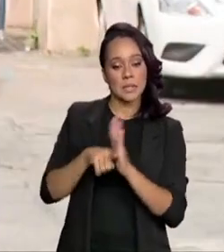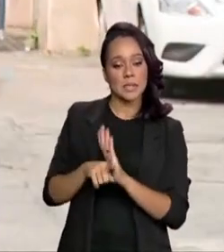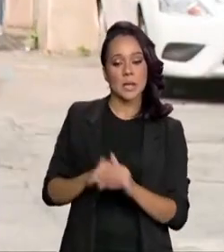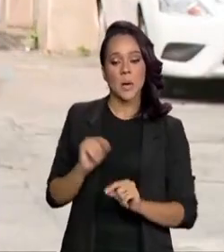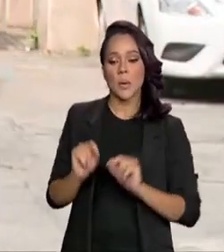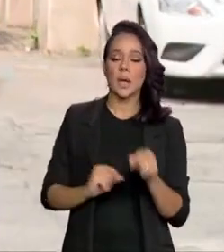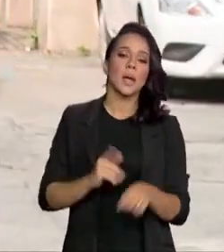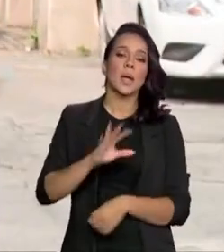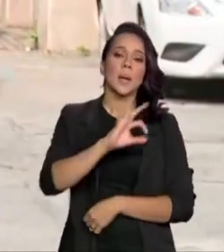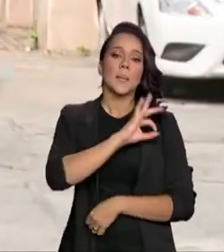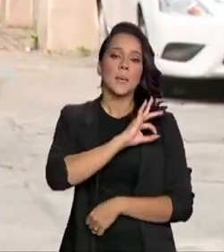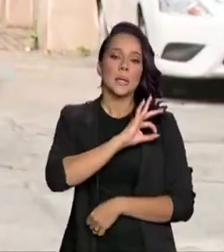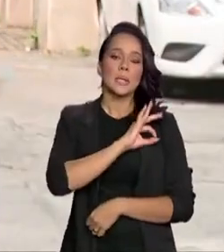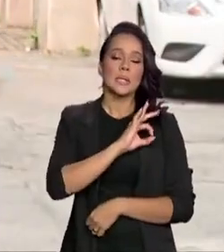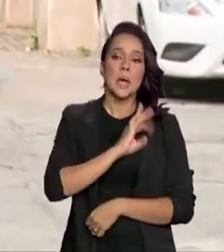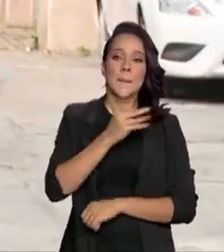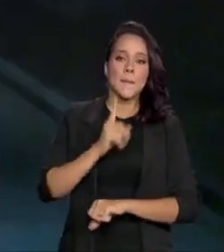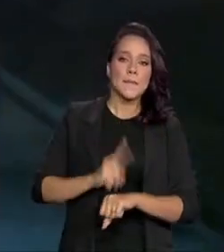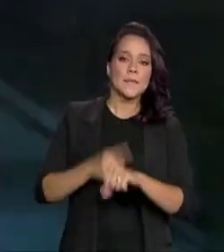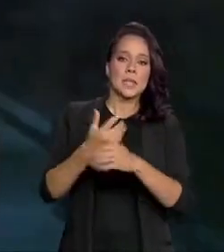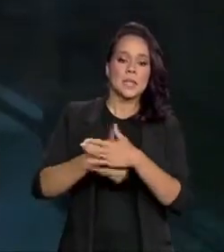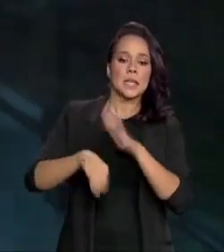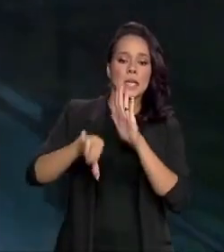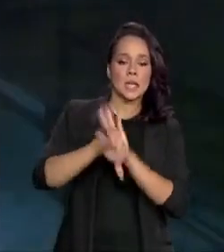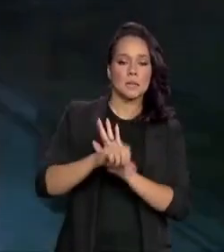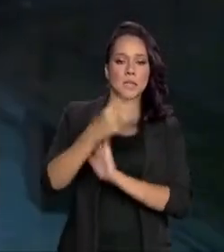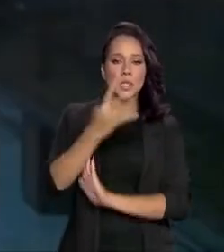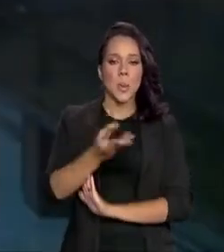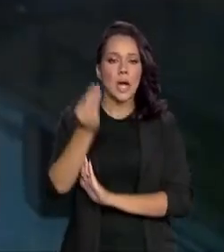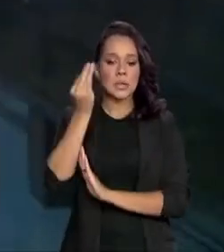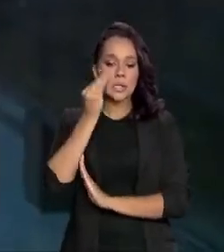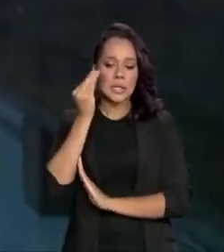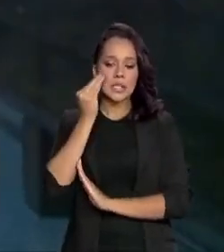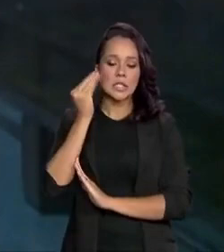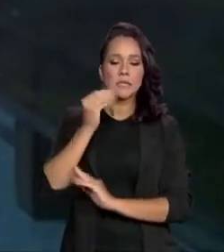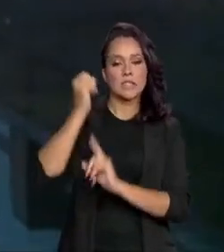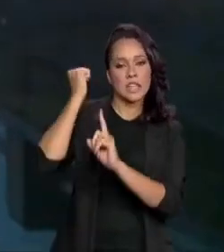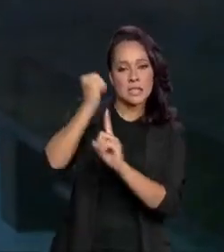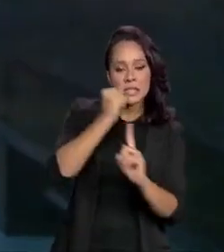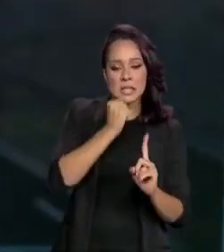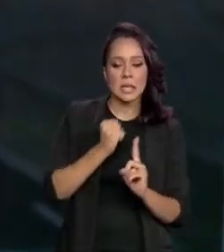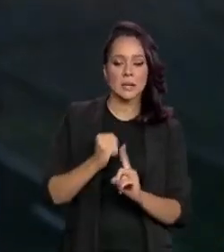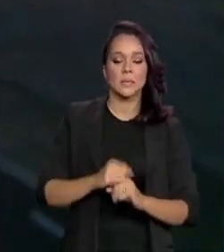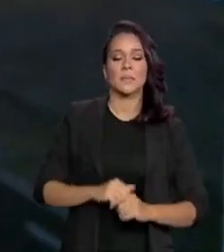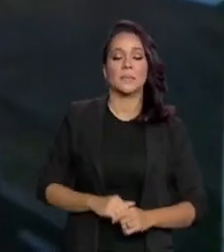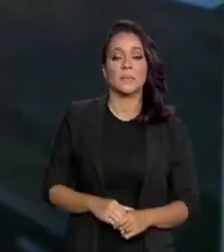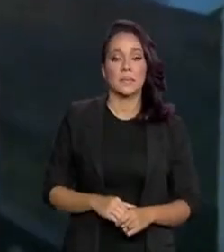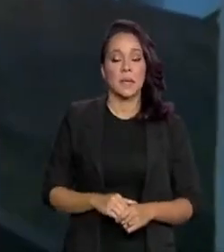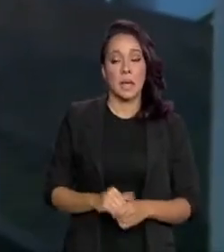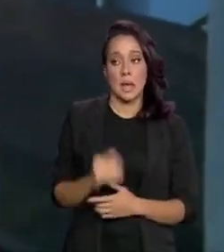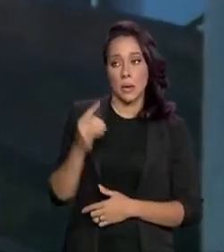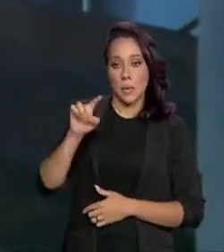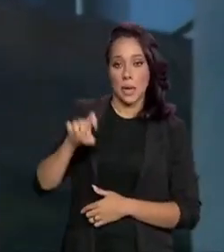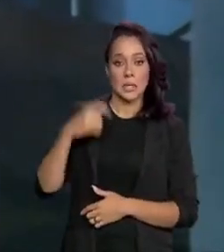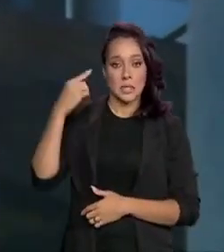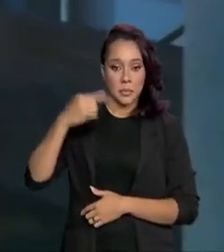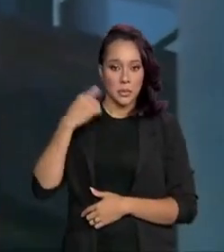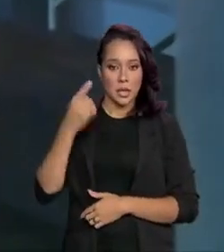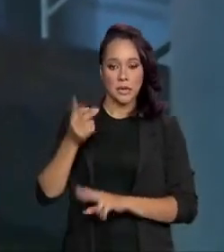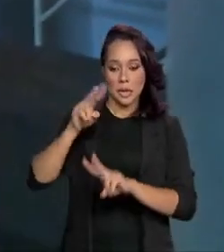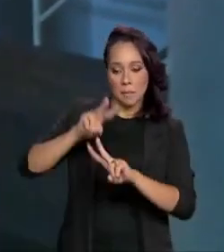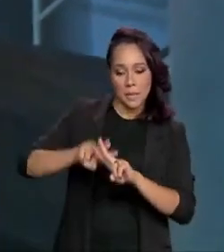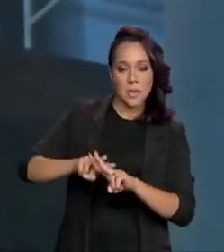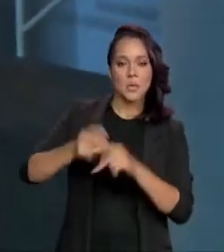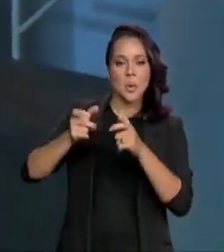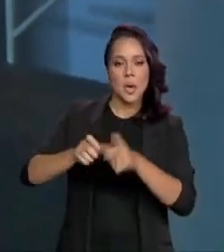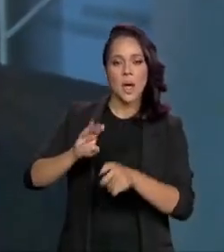inquérito policial por flagrante delito de 4 tentativas de homicídio qualificado. Jefferson está preso em Bangu